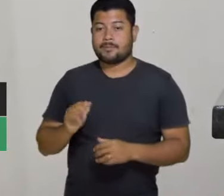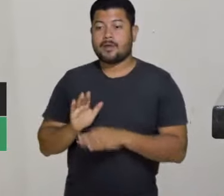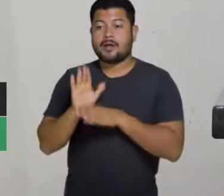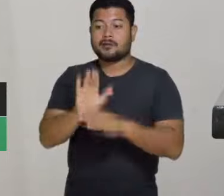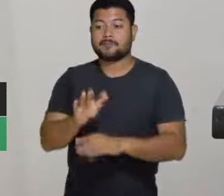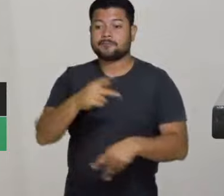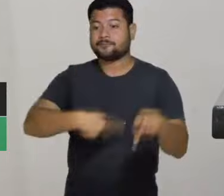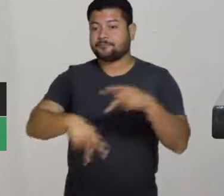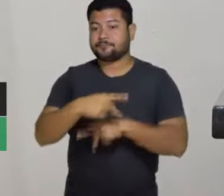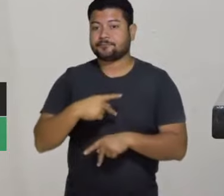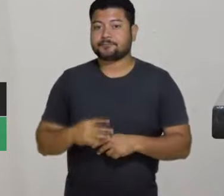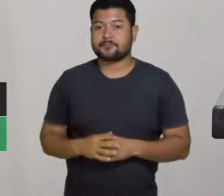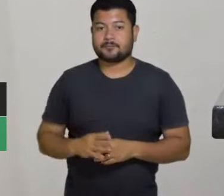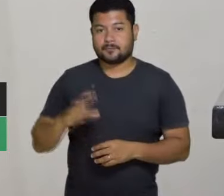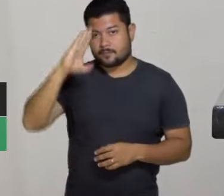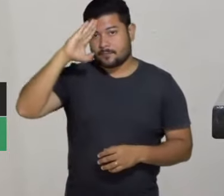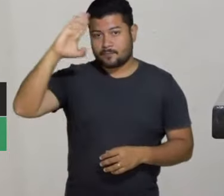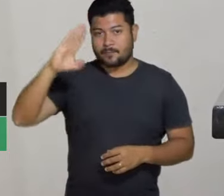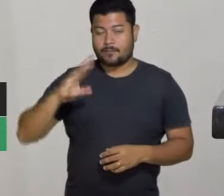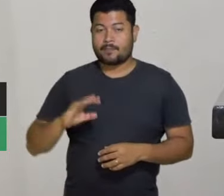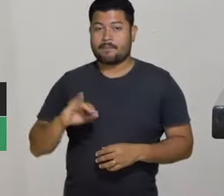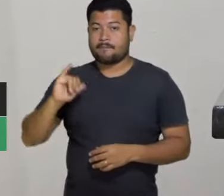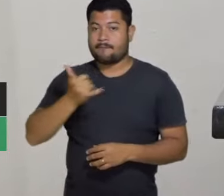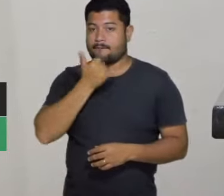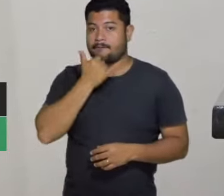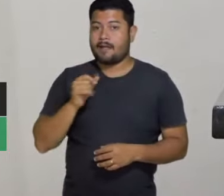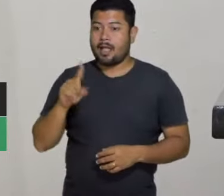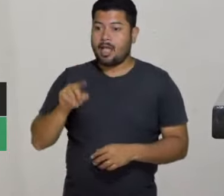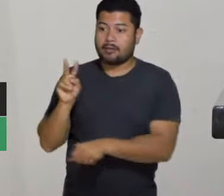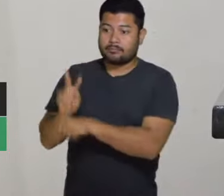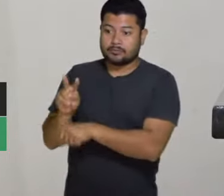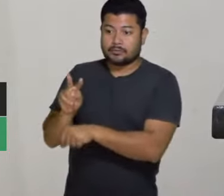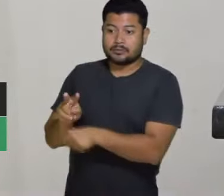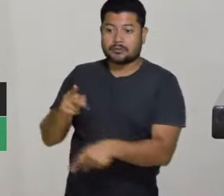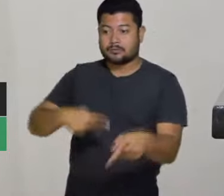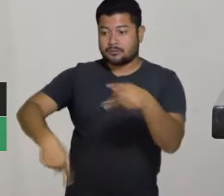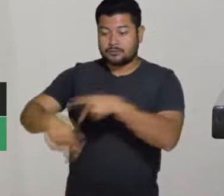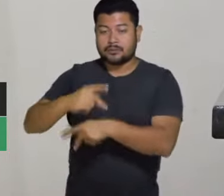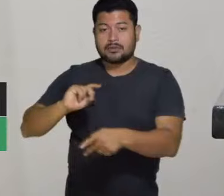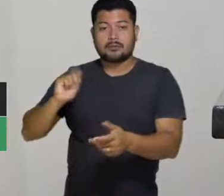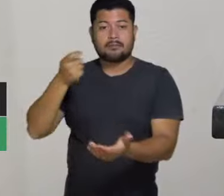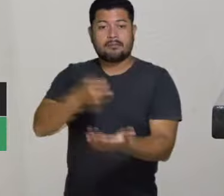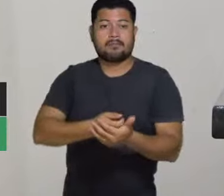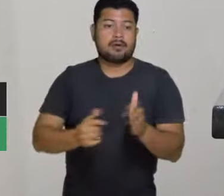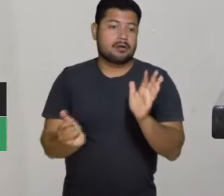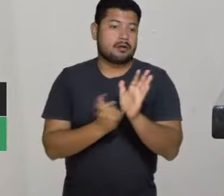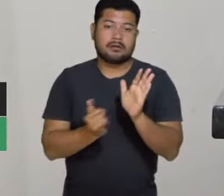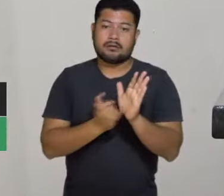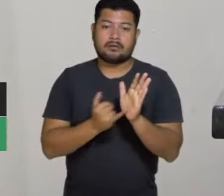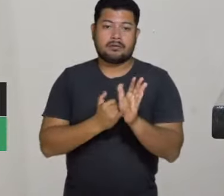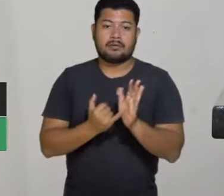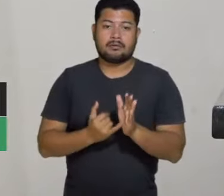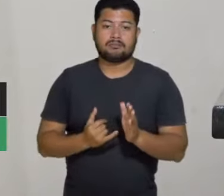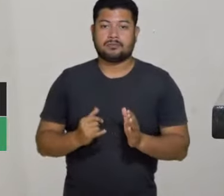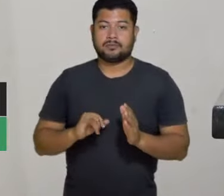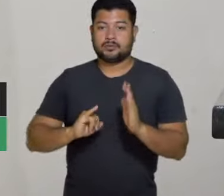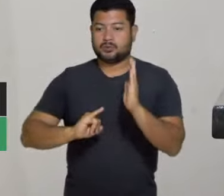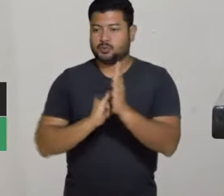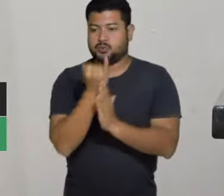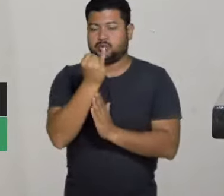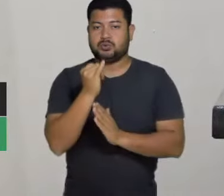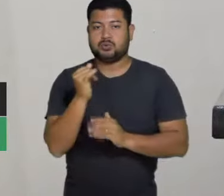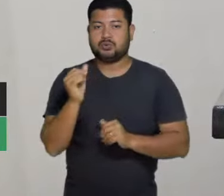A principal justificativa do projeto é proteger os cidadãos pagadores de impostos do aumento desses